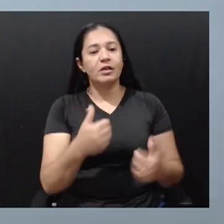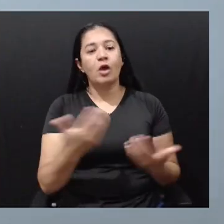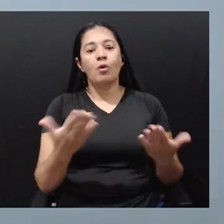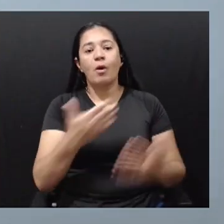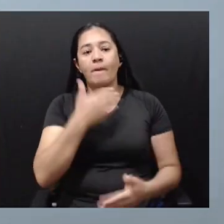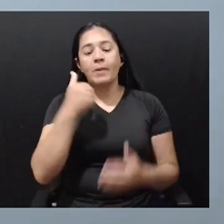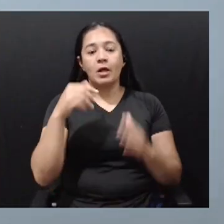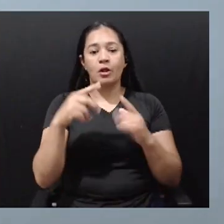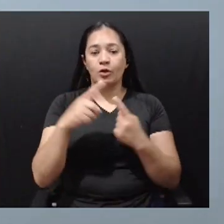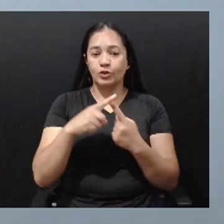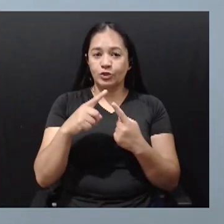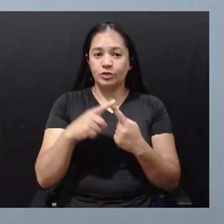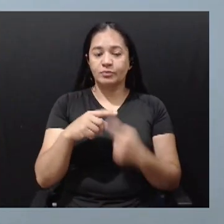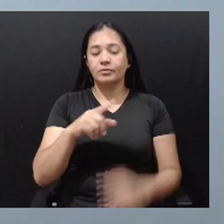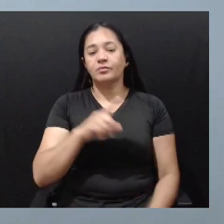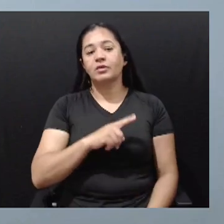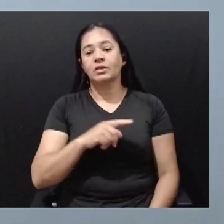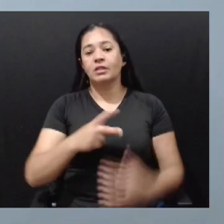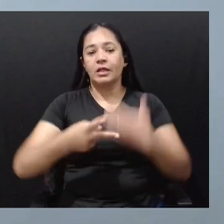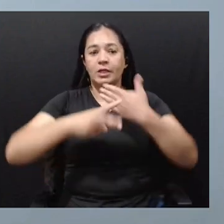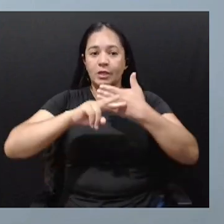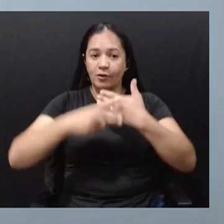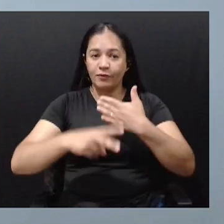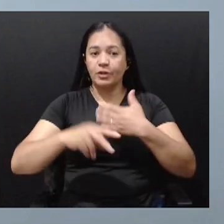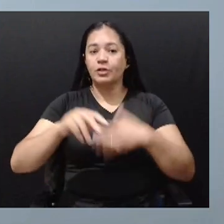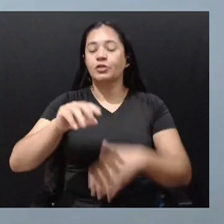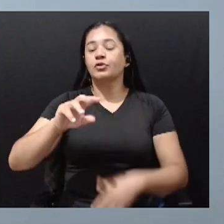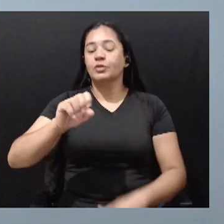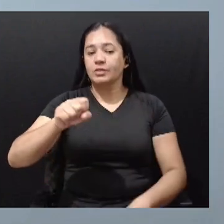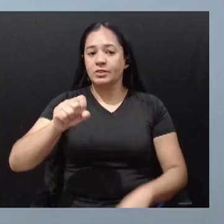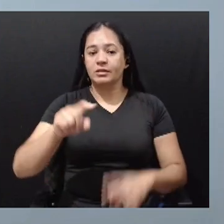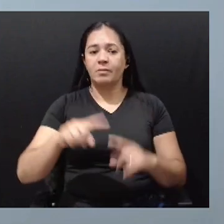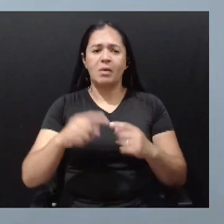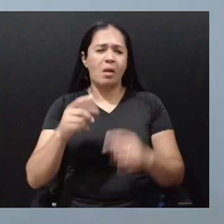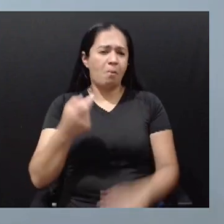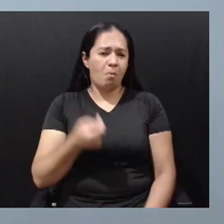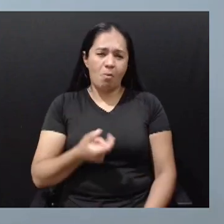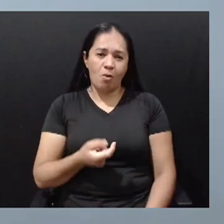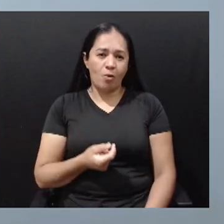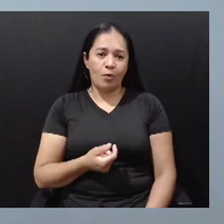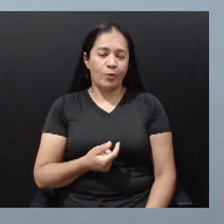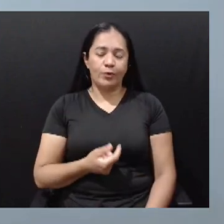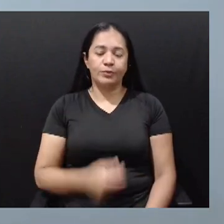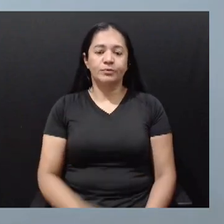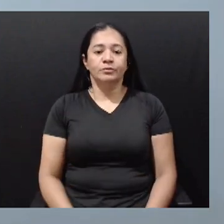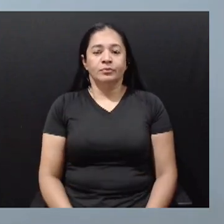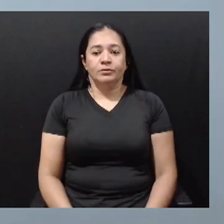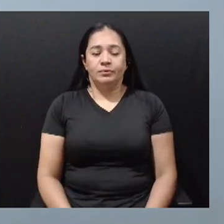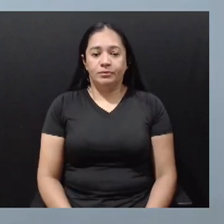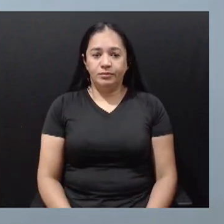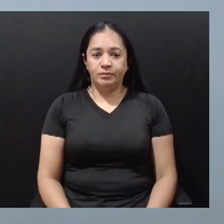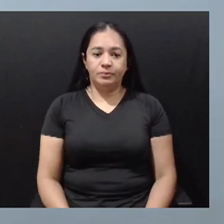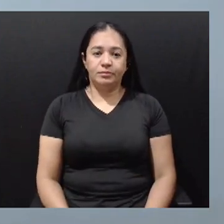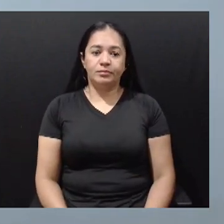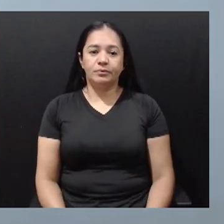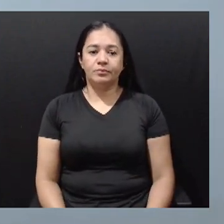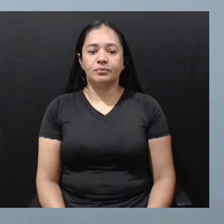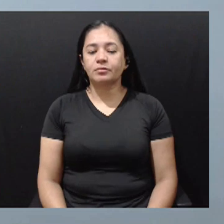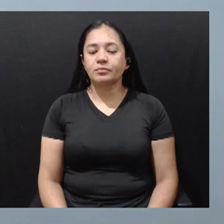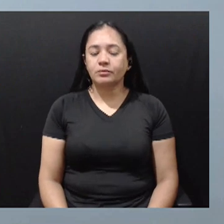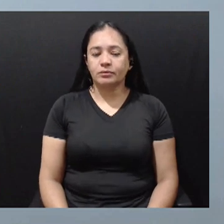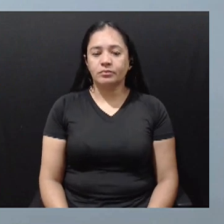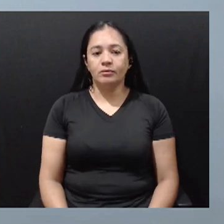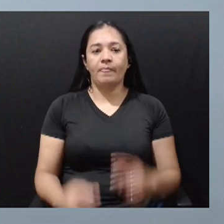Existem efeitos colaterais que são muito baixos nesses tipos de LARCs, né? Que são esses métodos de longa